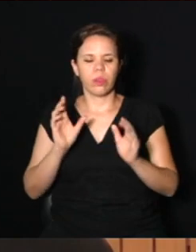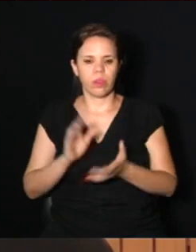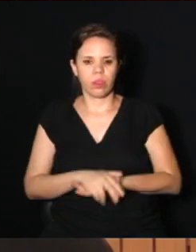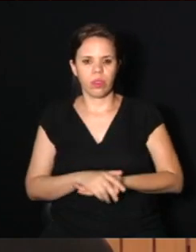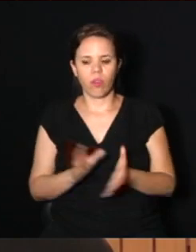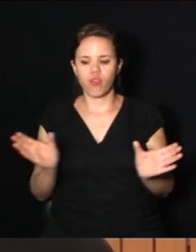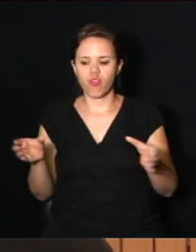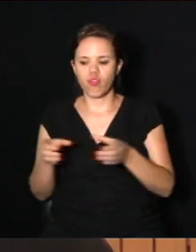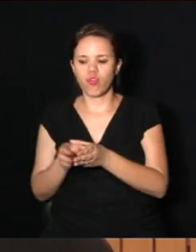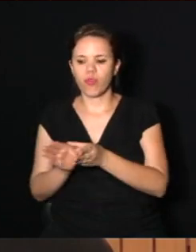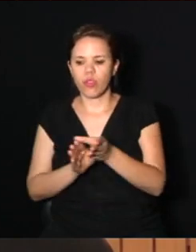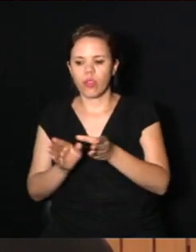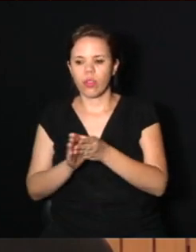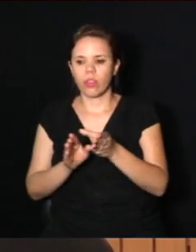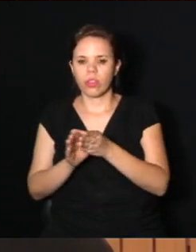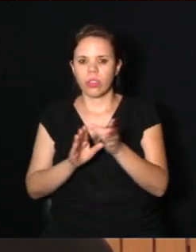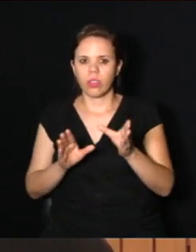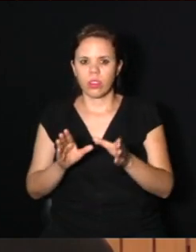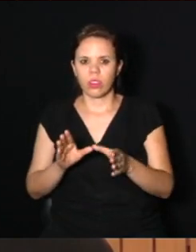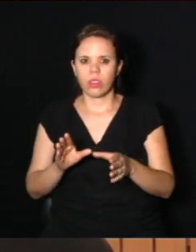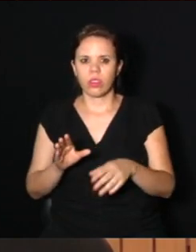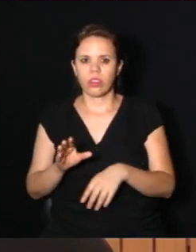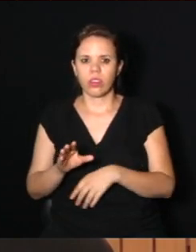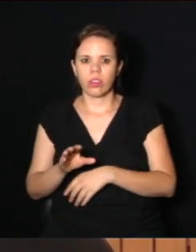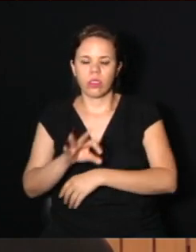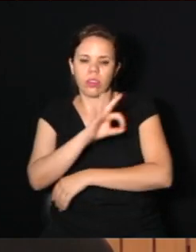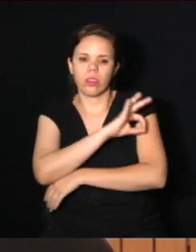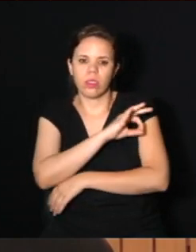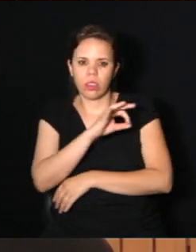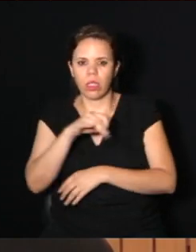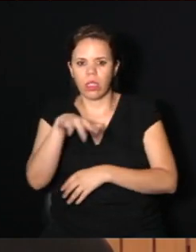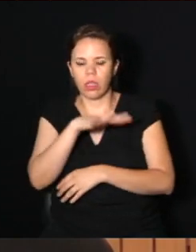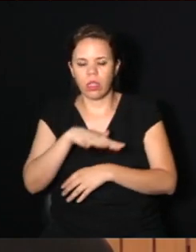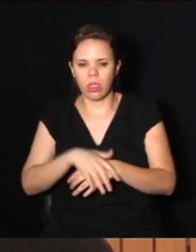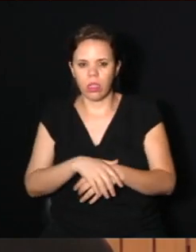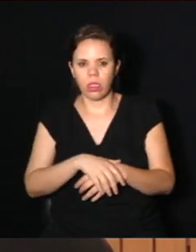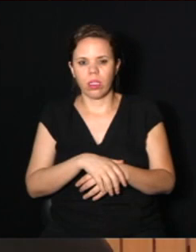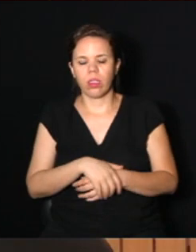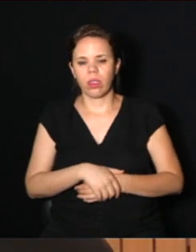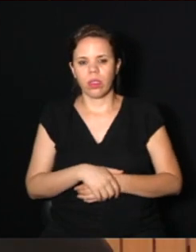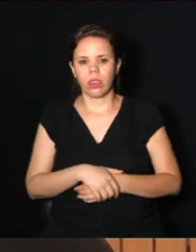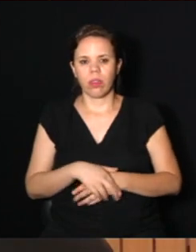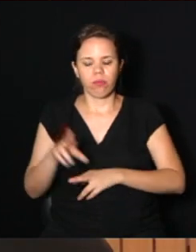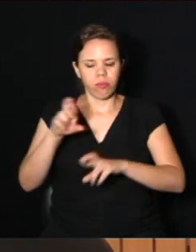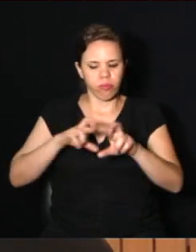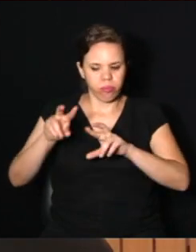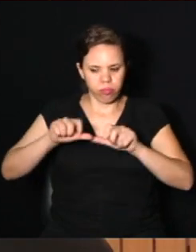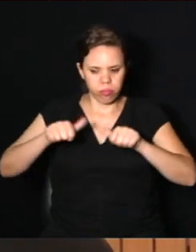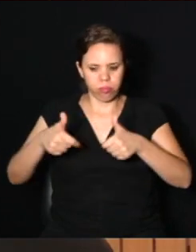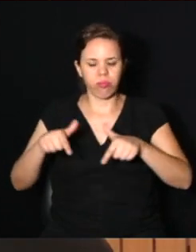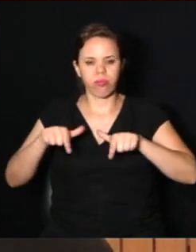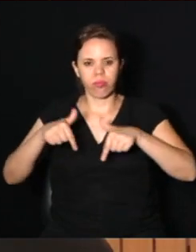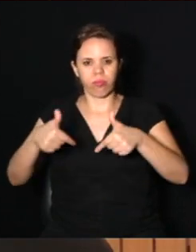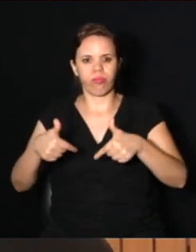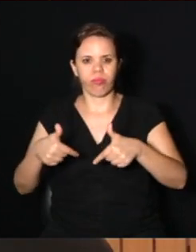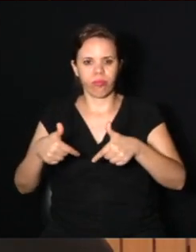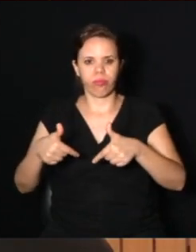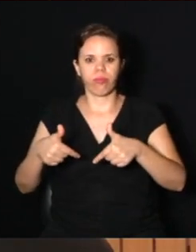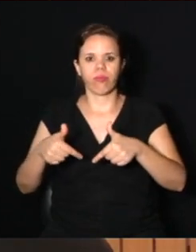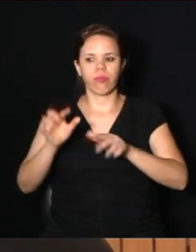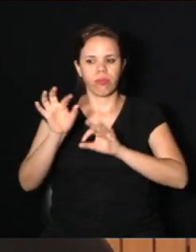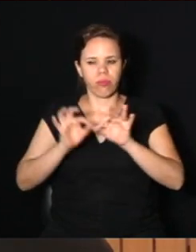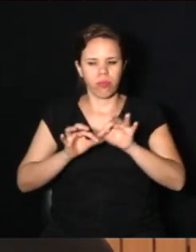Conselho Regional ele atua na fiscalização e na regularização da